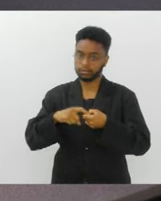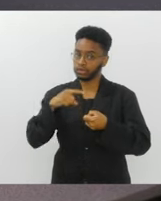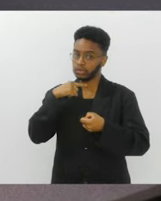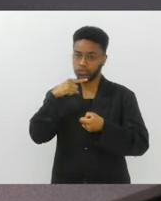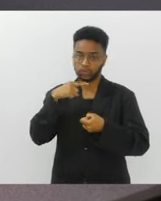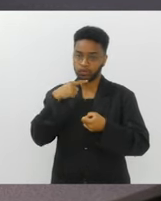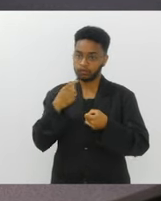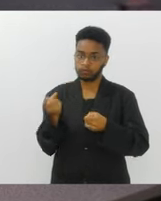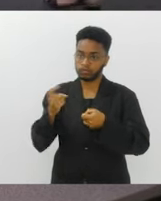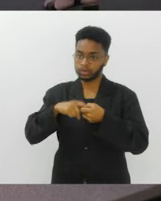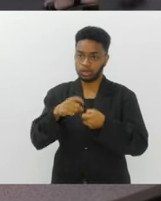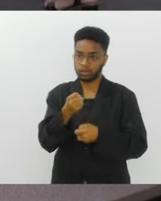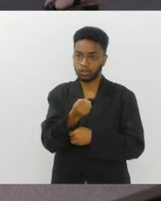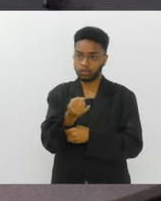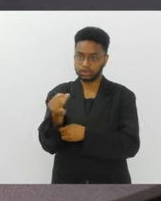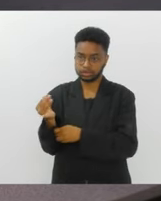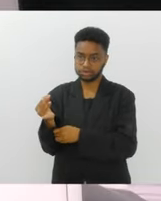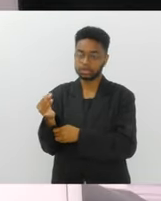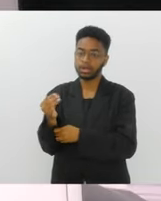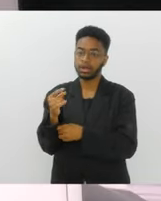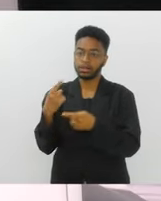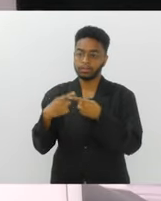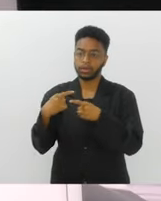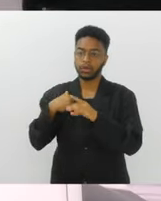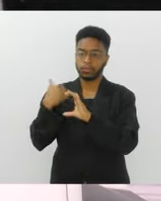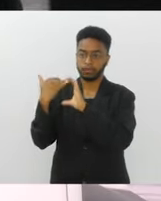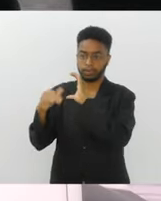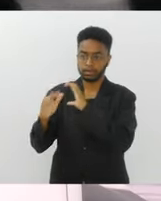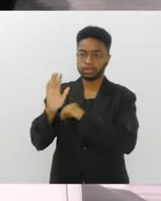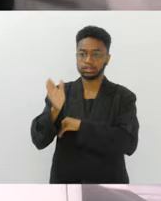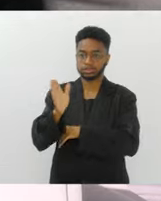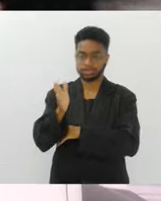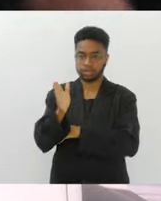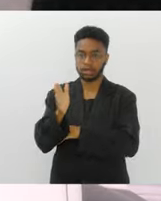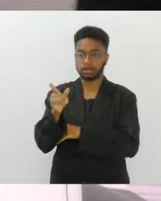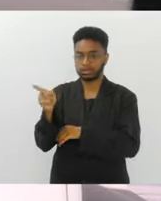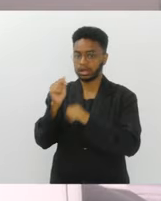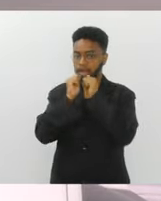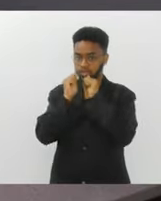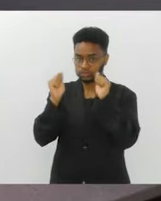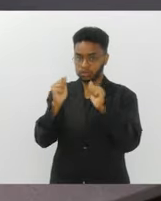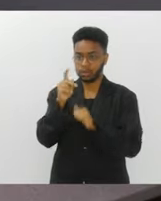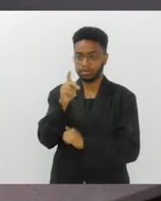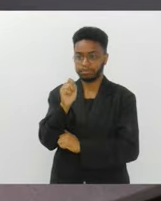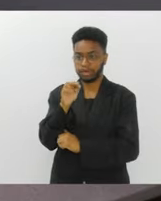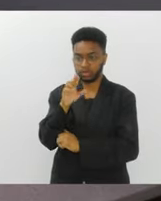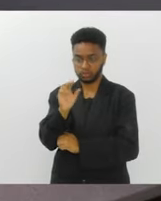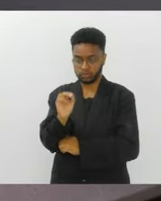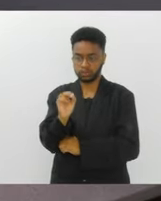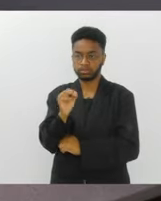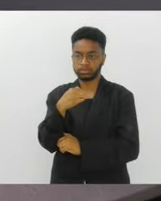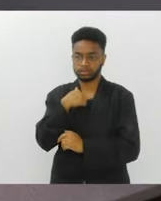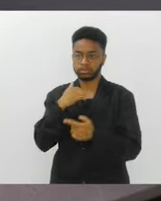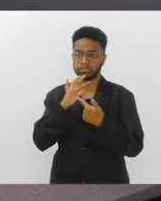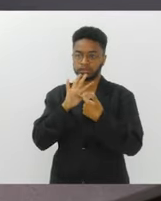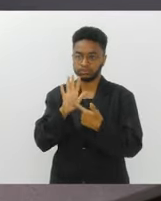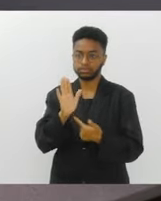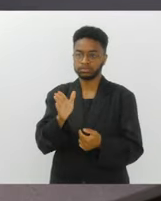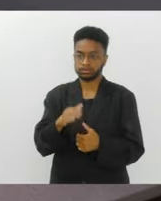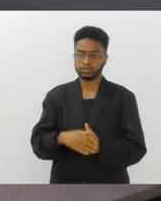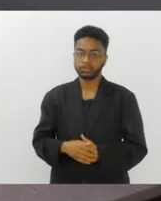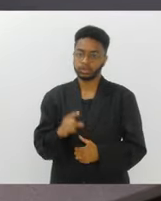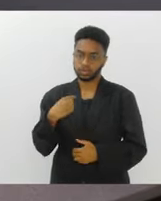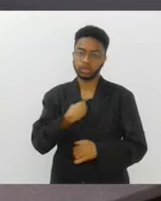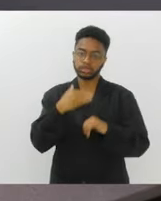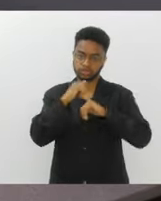passageiros. Mas eu já mandei isso para o seu assessor, o Pedro. Isso será devidamente